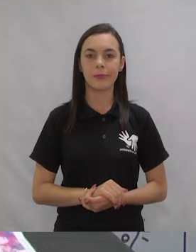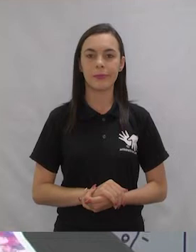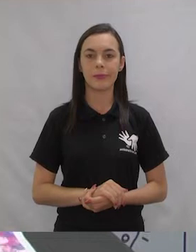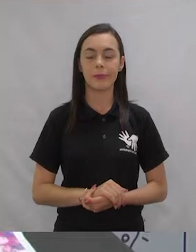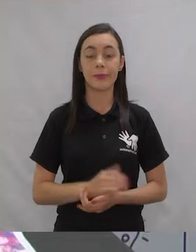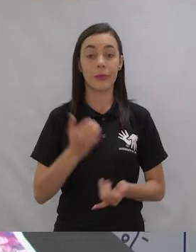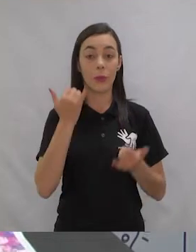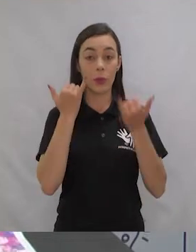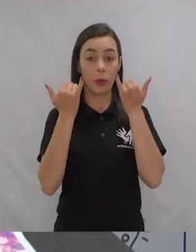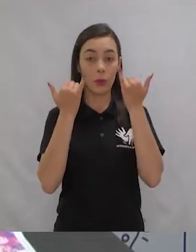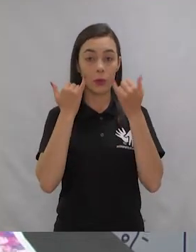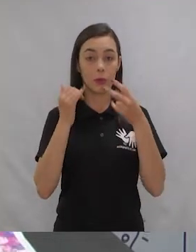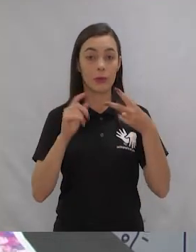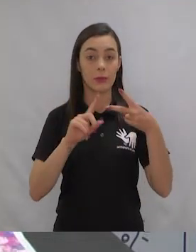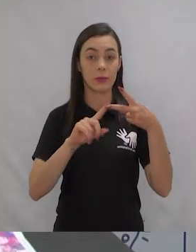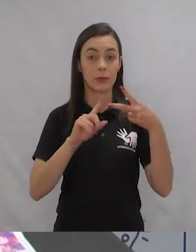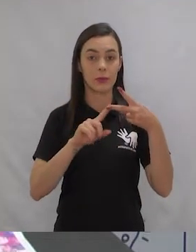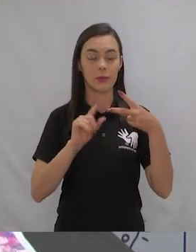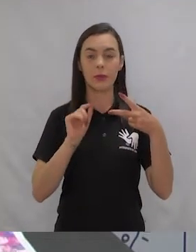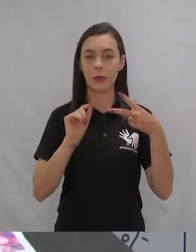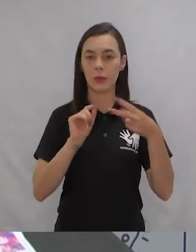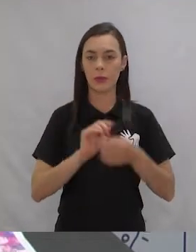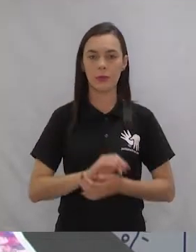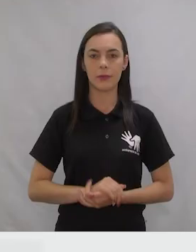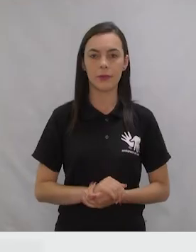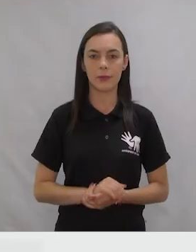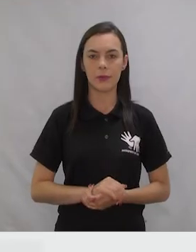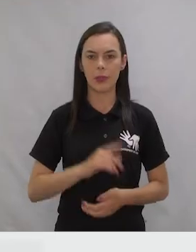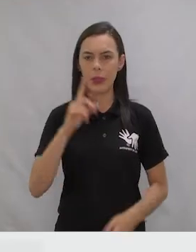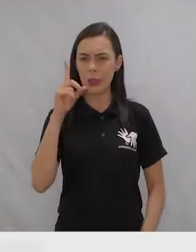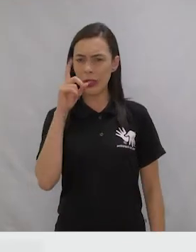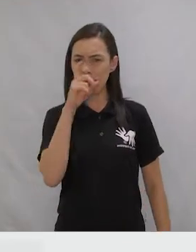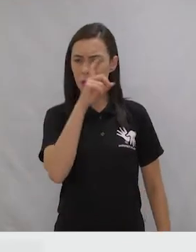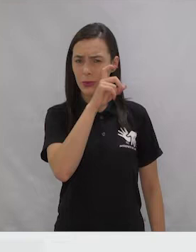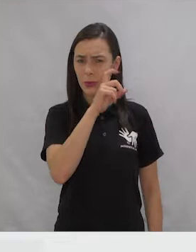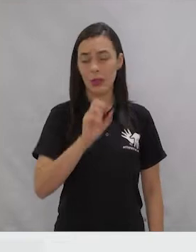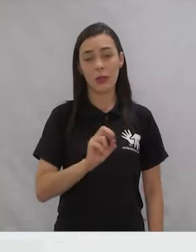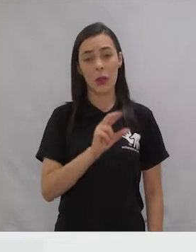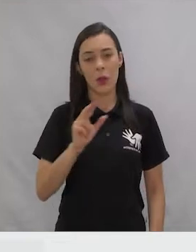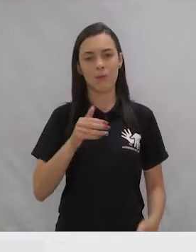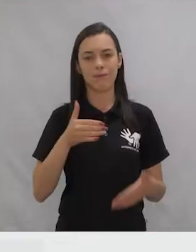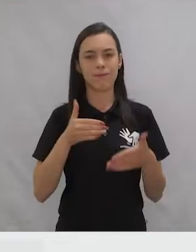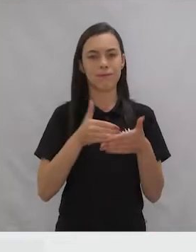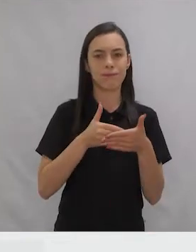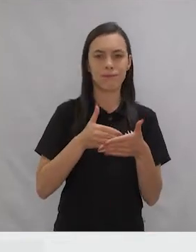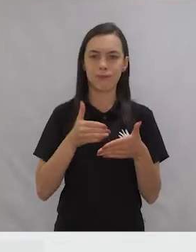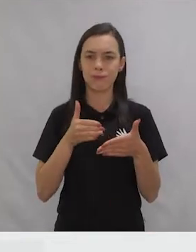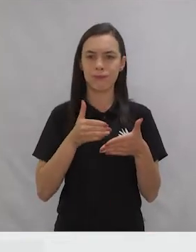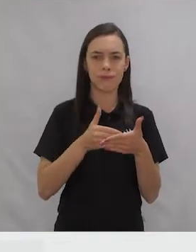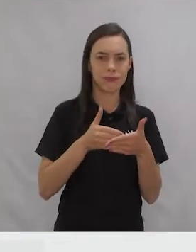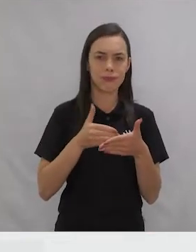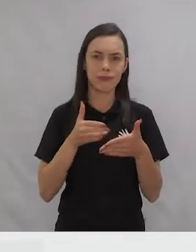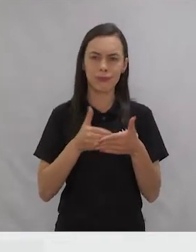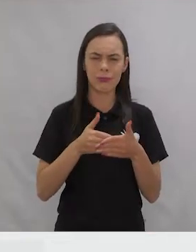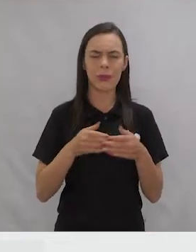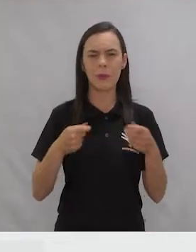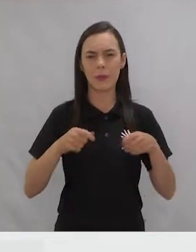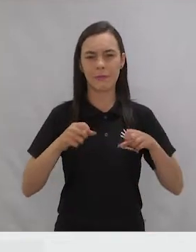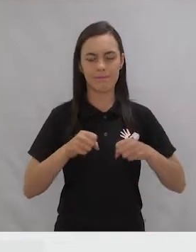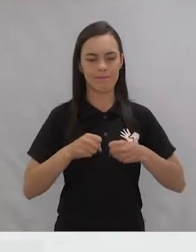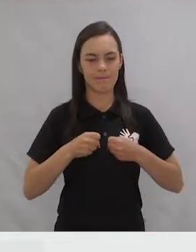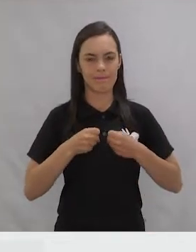Segunda informação do problema: dificuldade ou obstáculo que requer grande